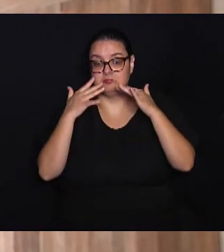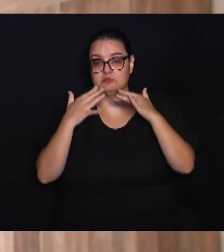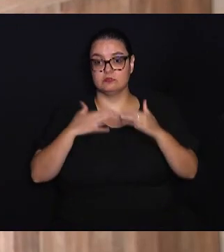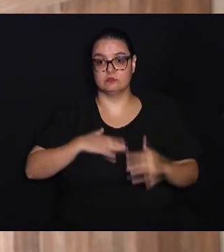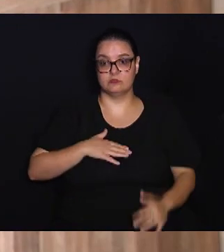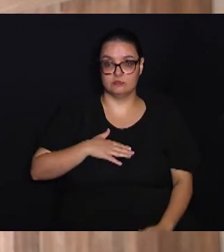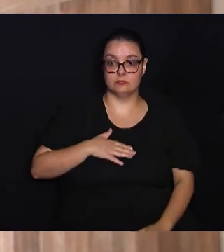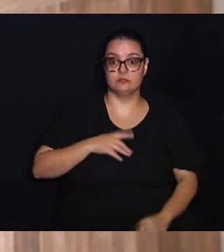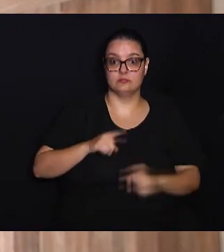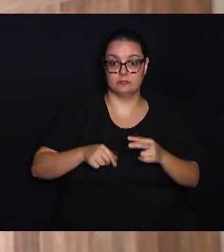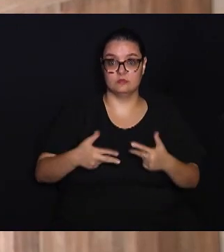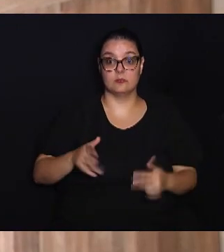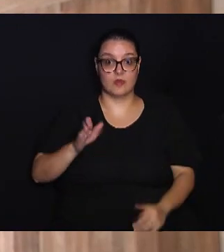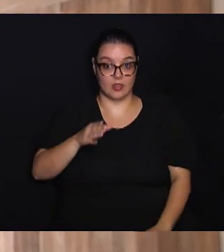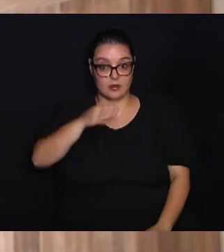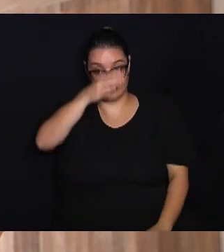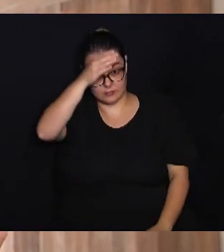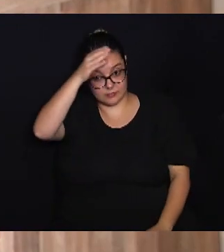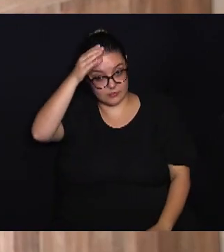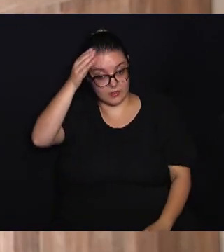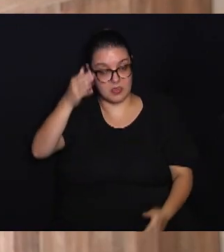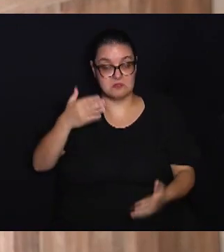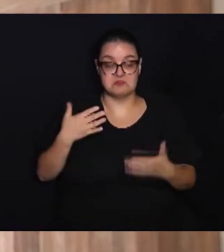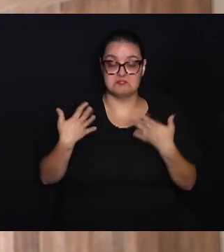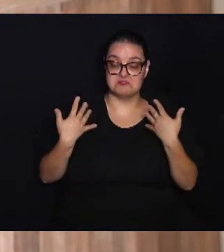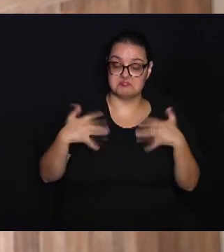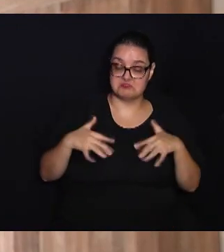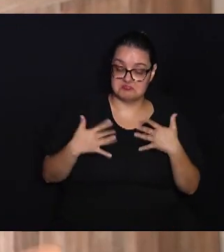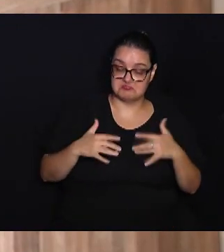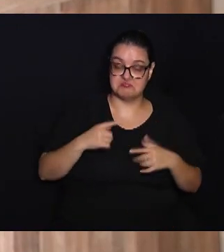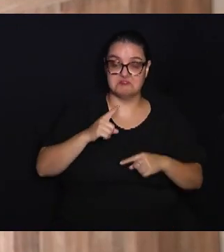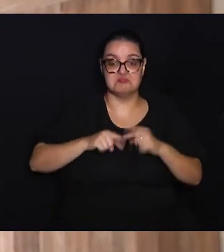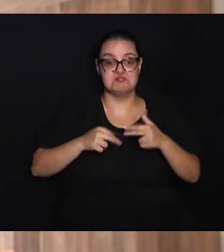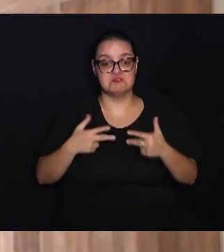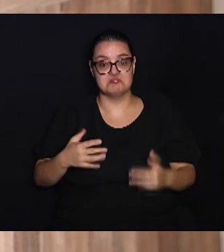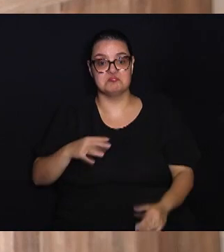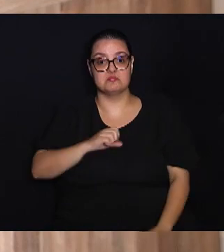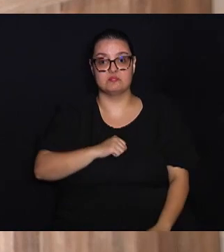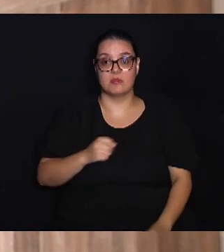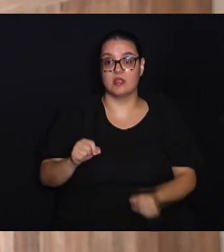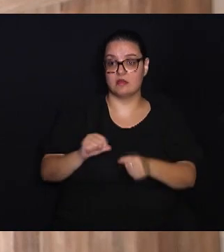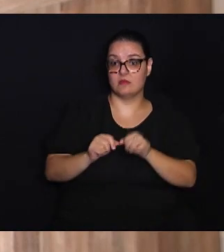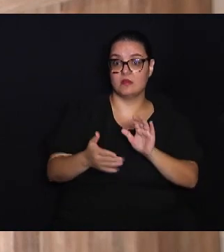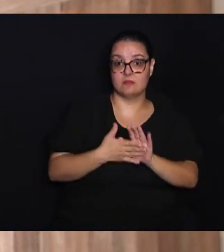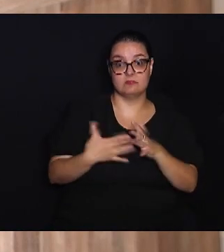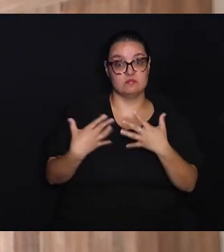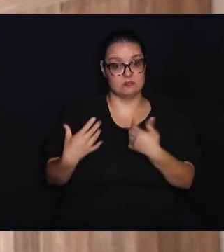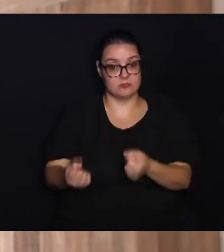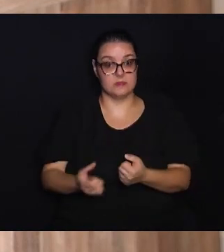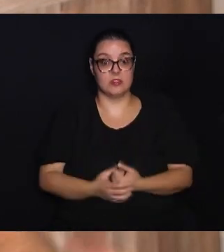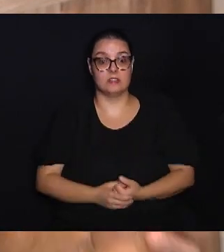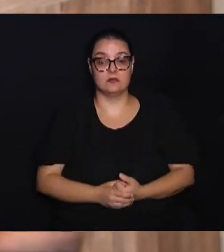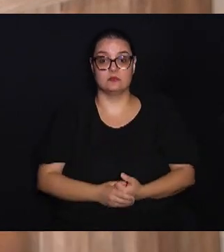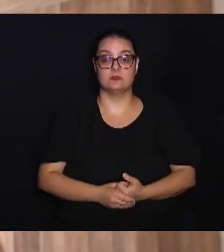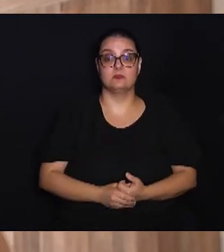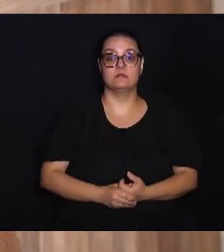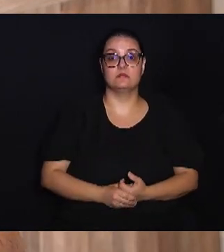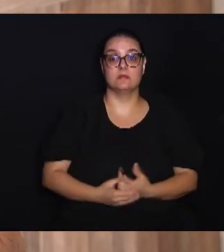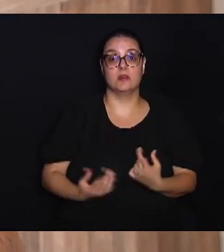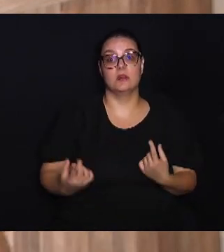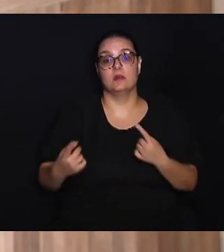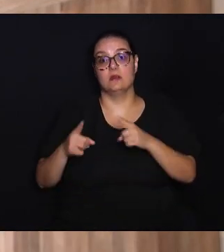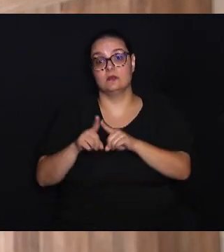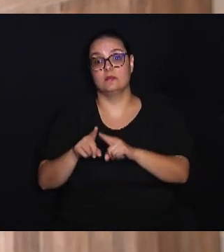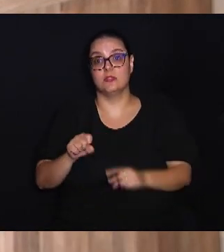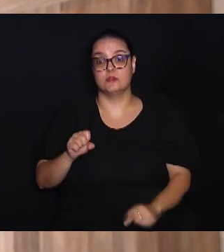o produto ele é meu cliente se encantou com o produto fiz uma a proposta para ele ele aceitou e a gente